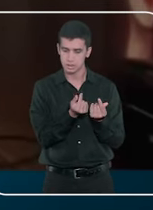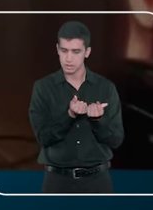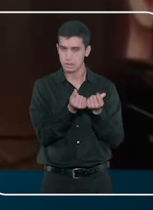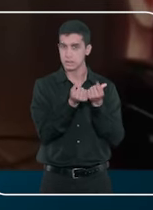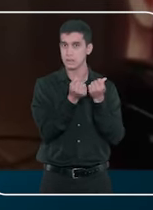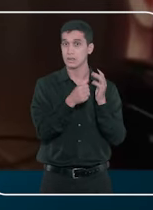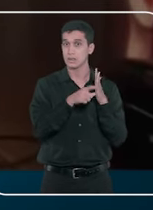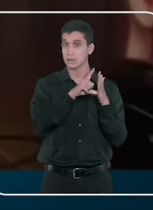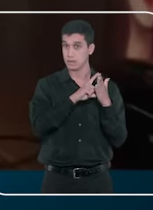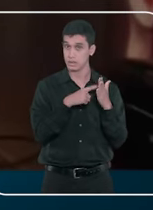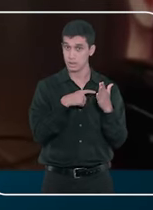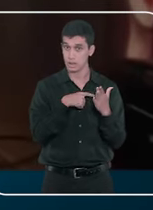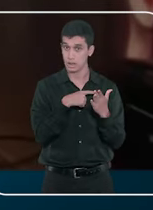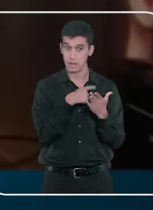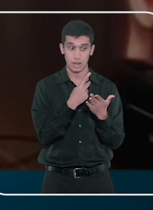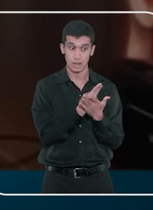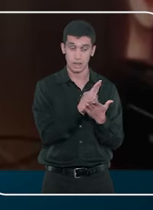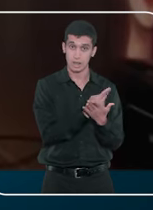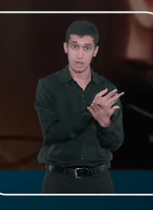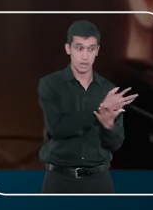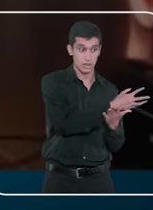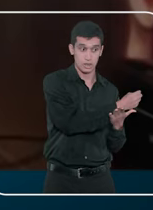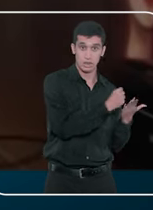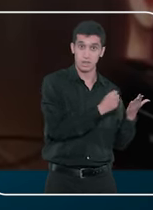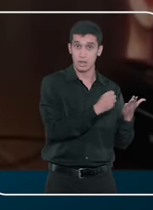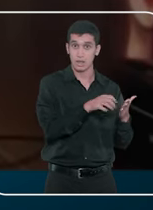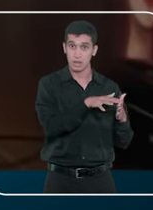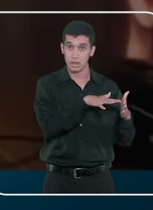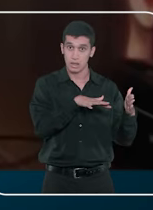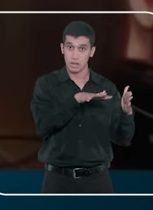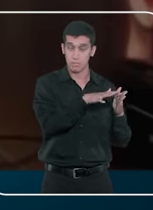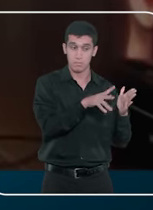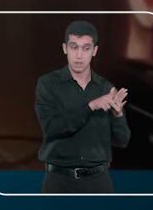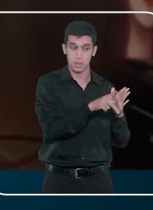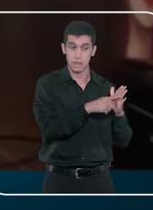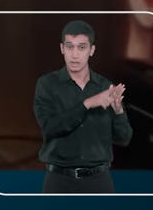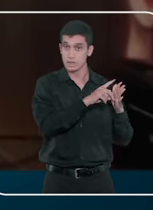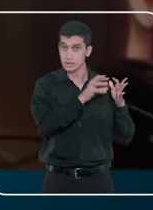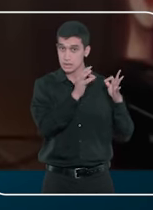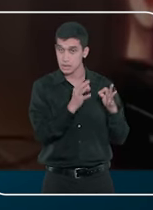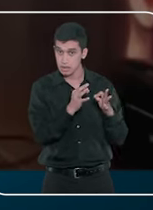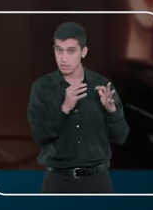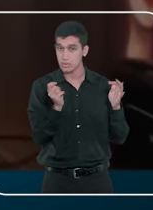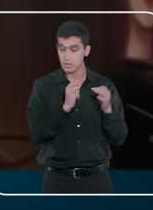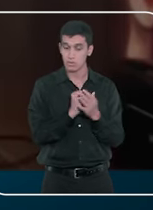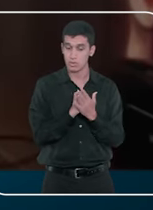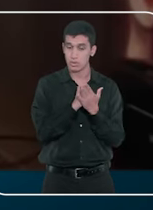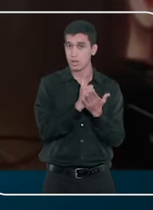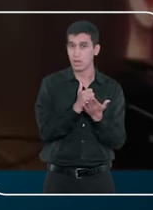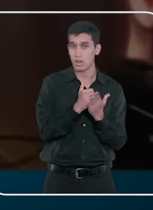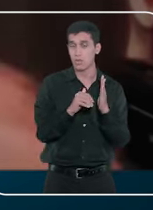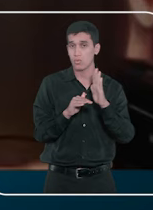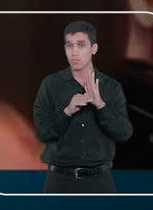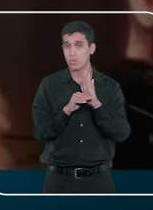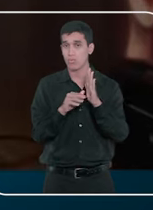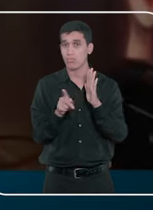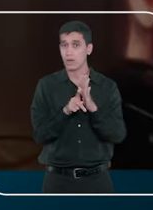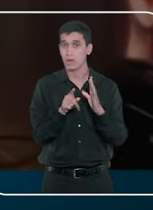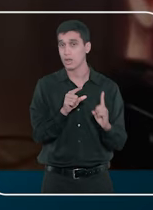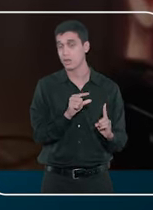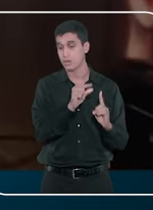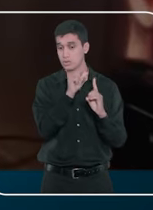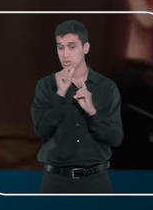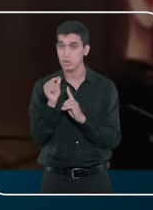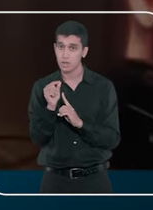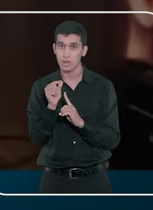foi indevidamente retirado do cenário da licitude, se pode fazer uma colaboração para indicar a